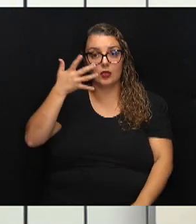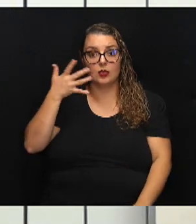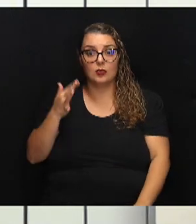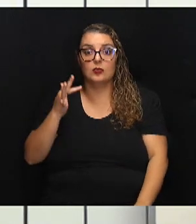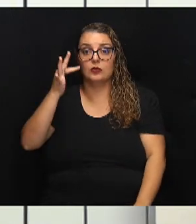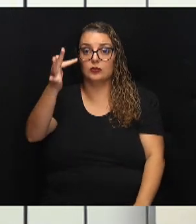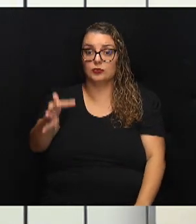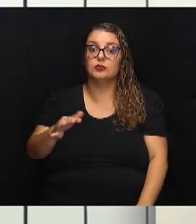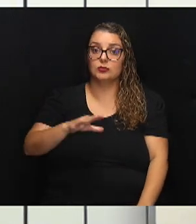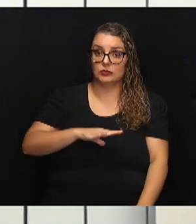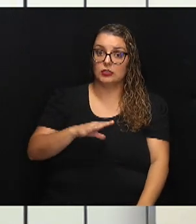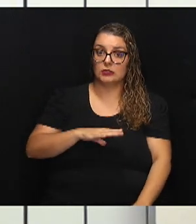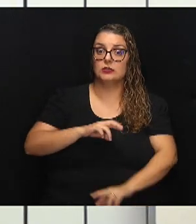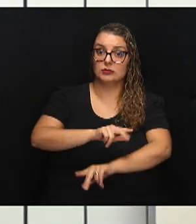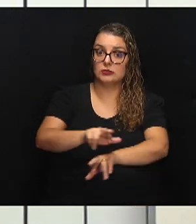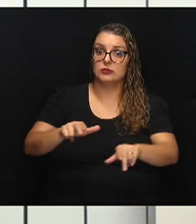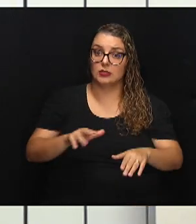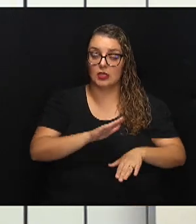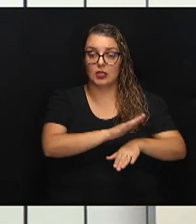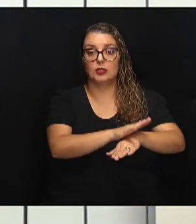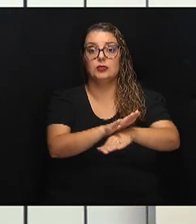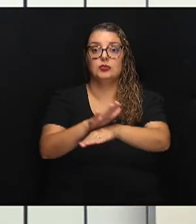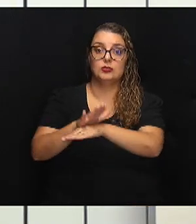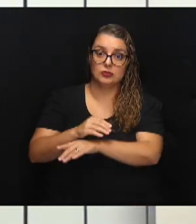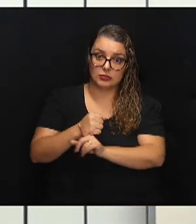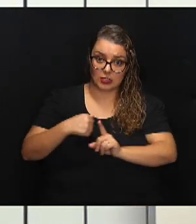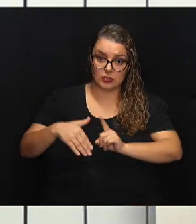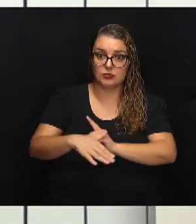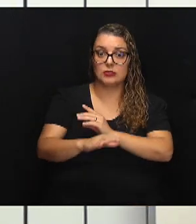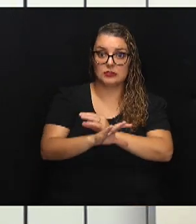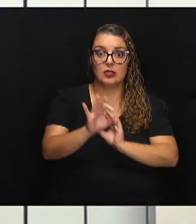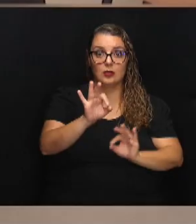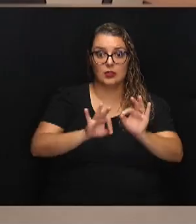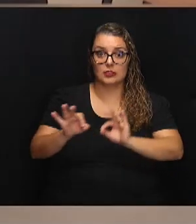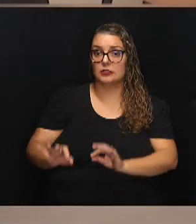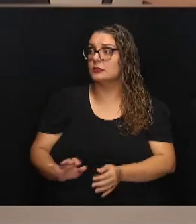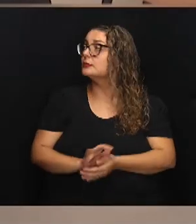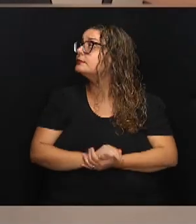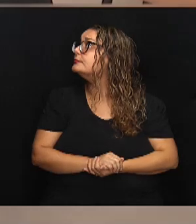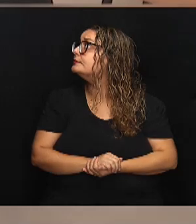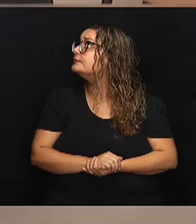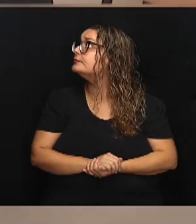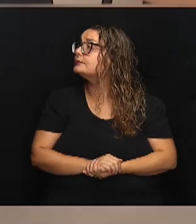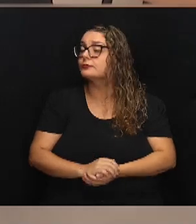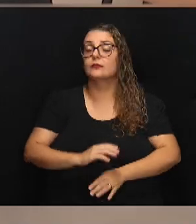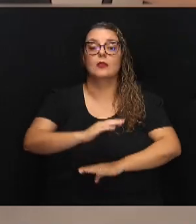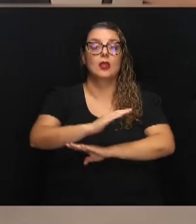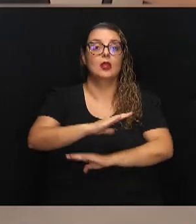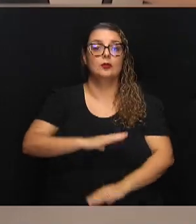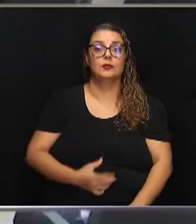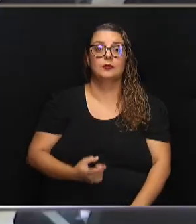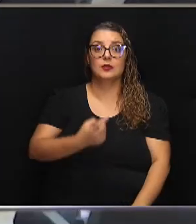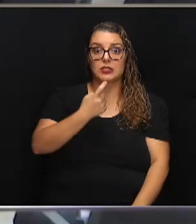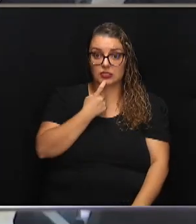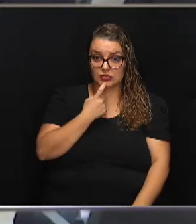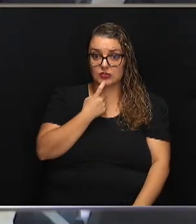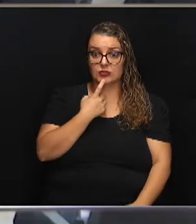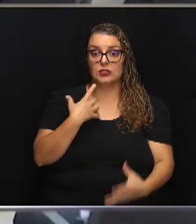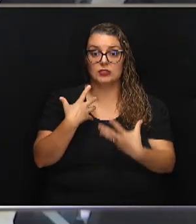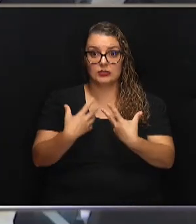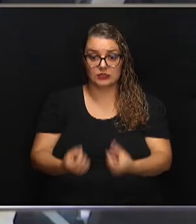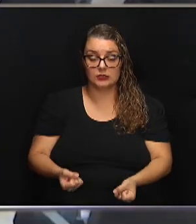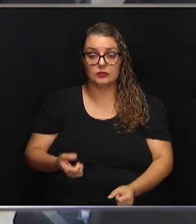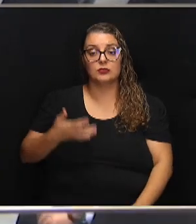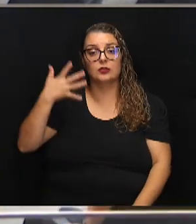das Cidades e as contribuições da sociedade civil organizada. A Câmara Municipal de Campinas sediou a